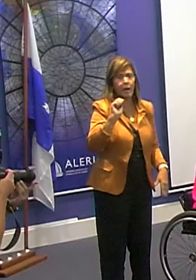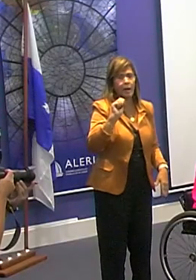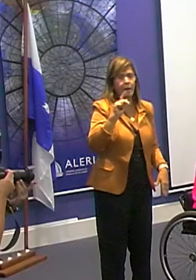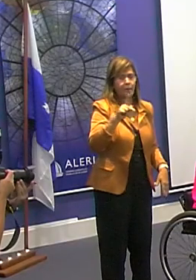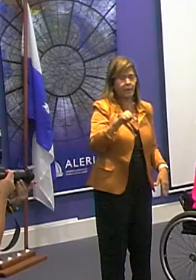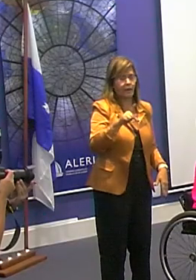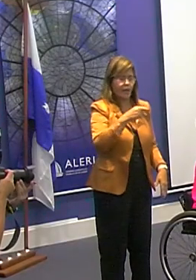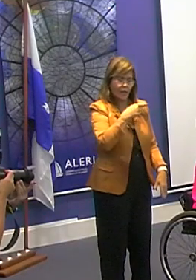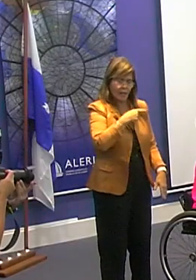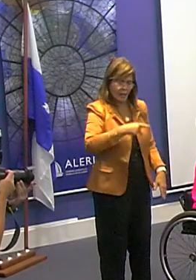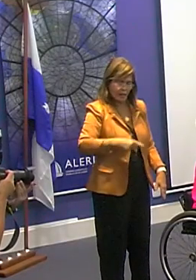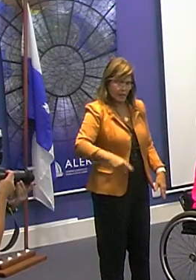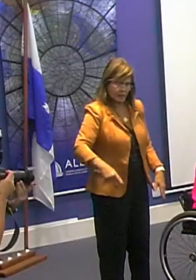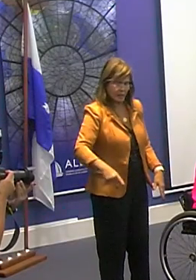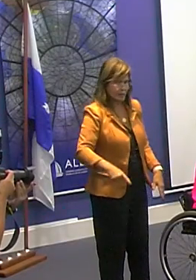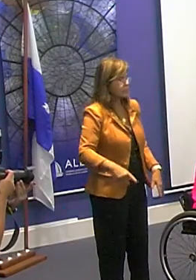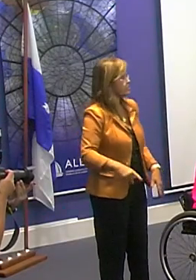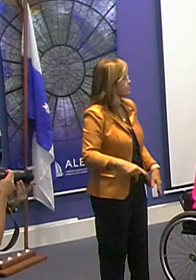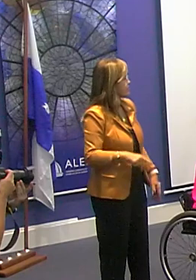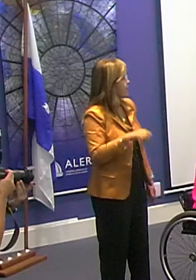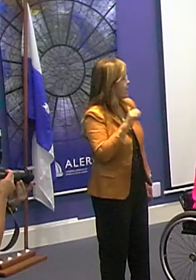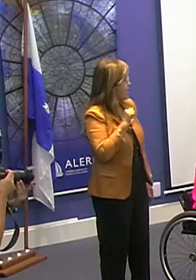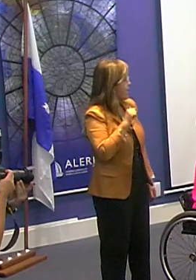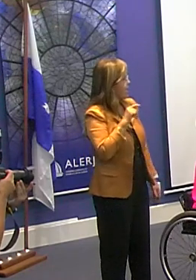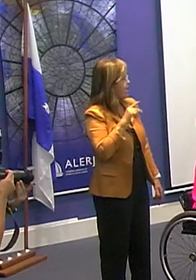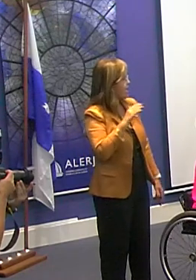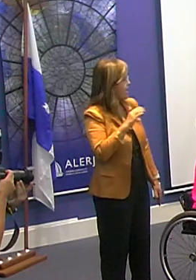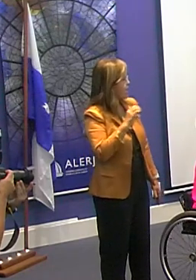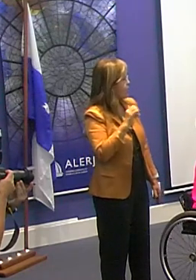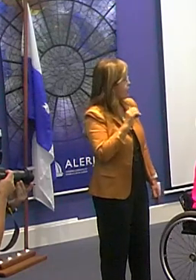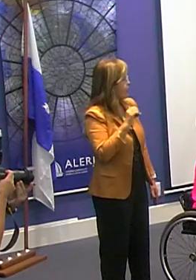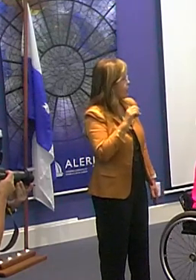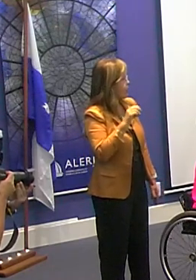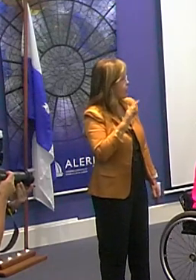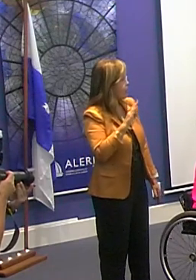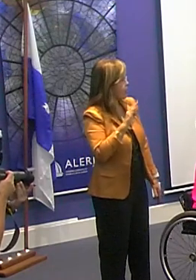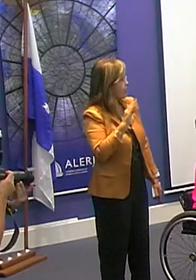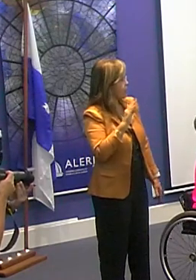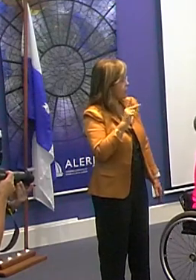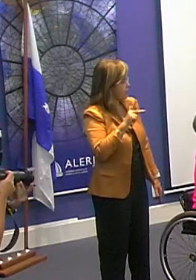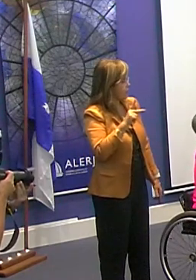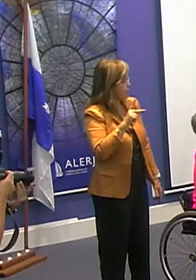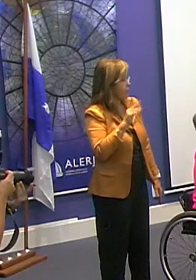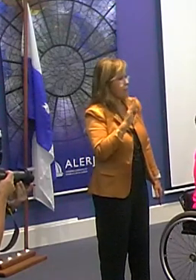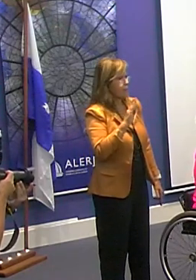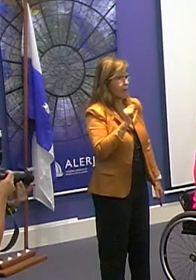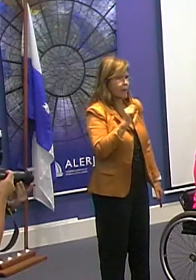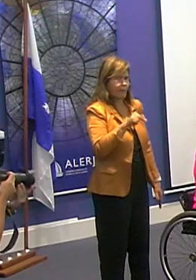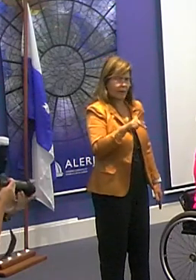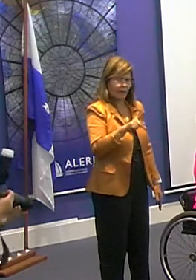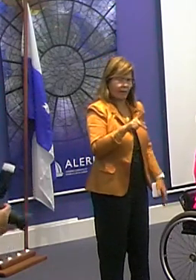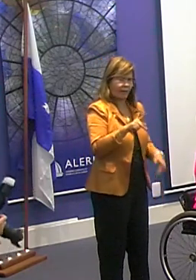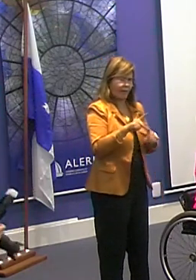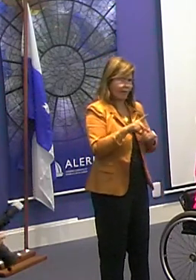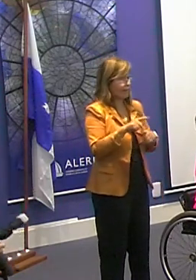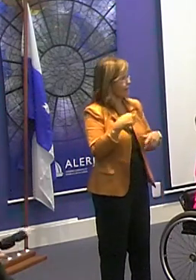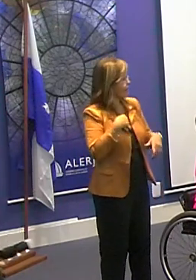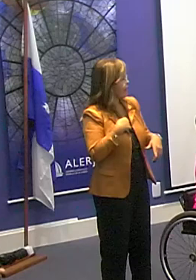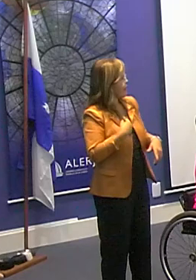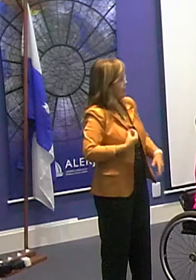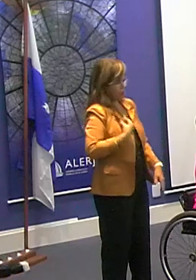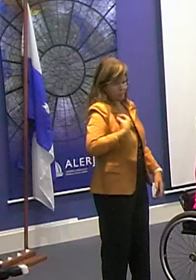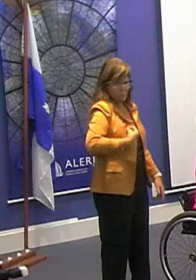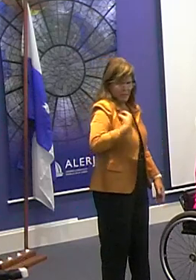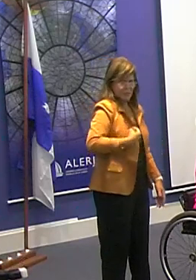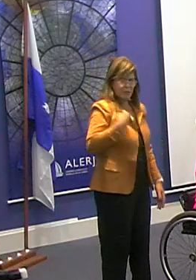foi presidente da COBAP. Então, eu participei ativamente lá no Mineirinho e Mineirão. Né? A